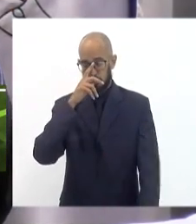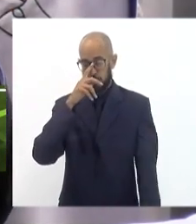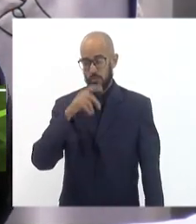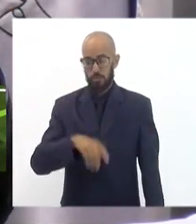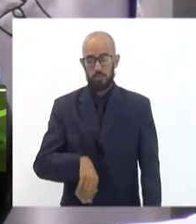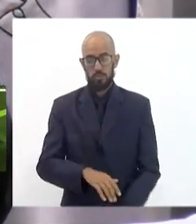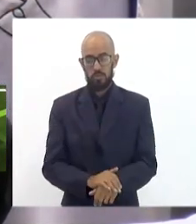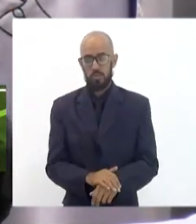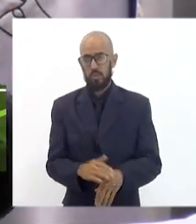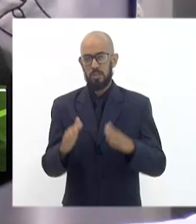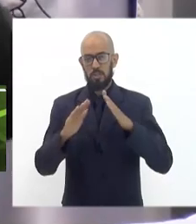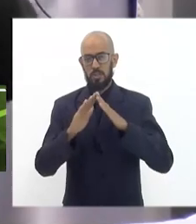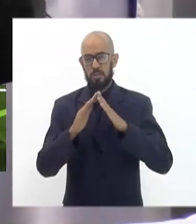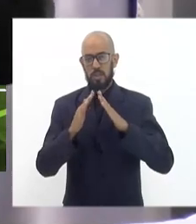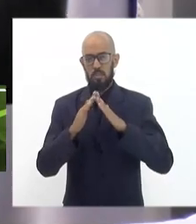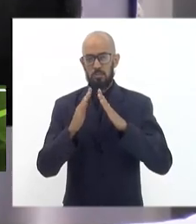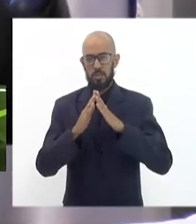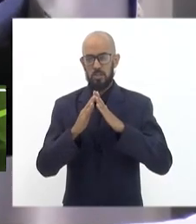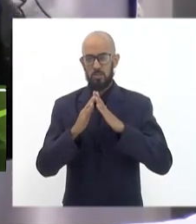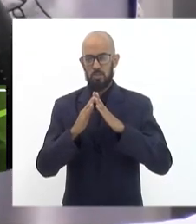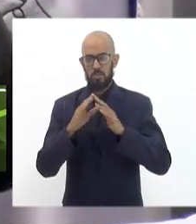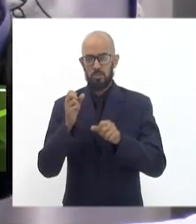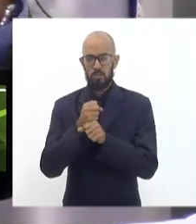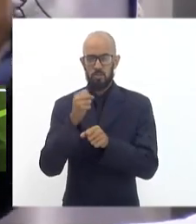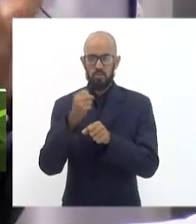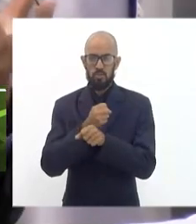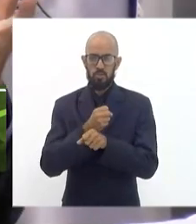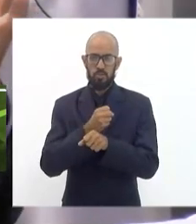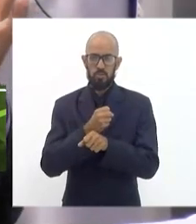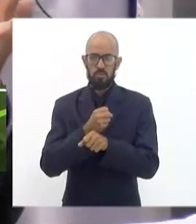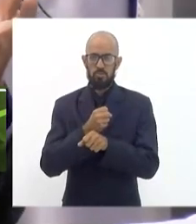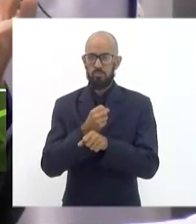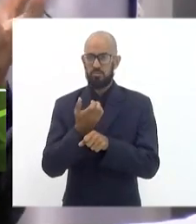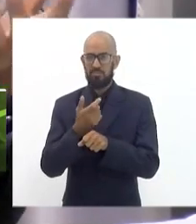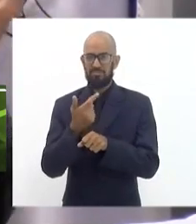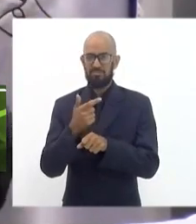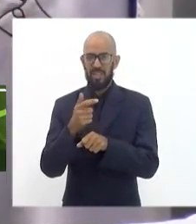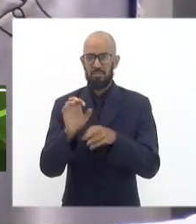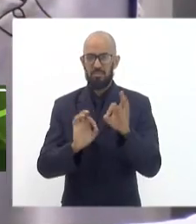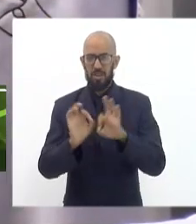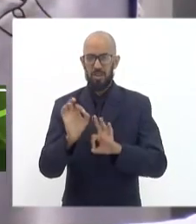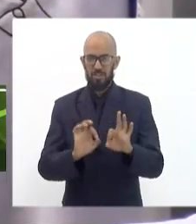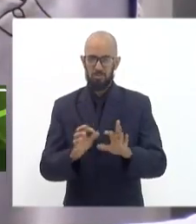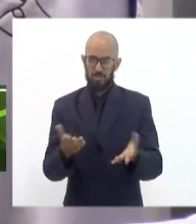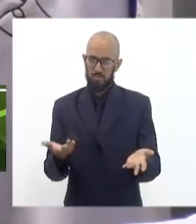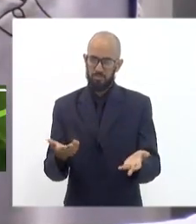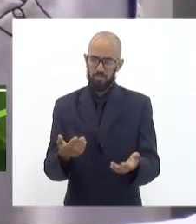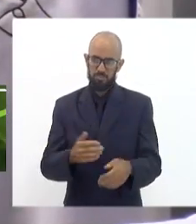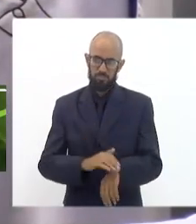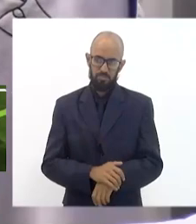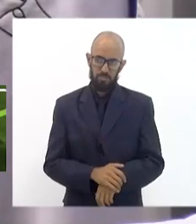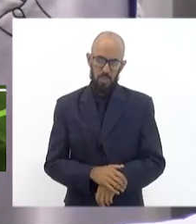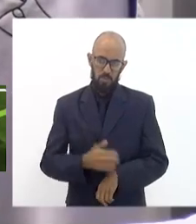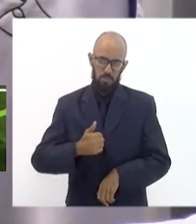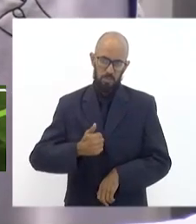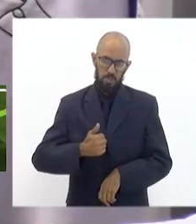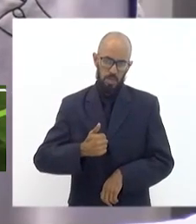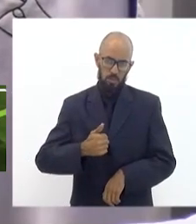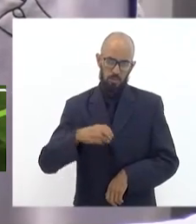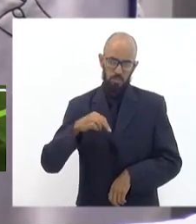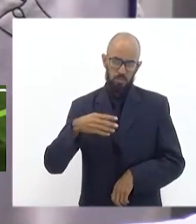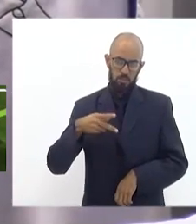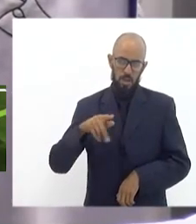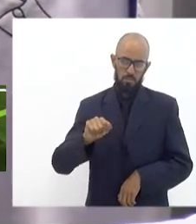e habitações construídas aleatóriamente um mapeamento geológico